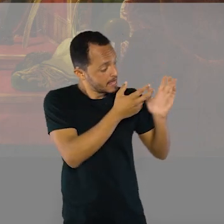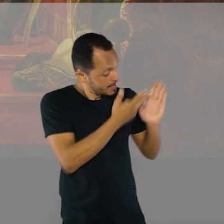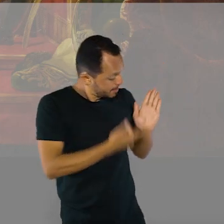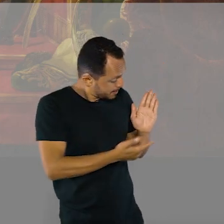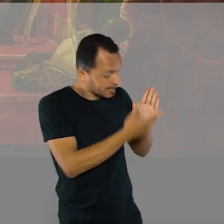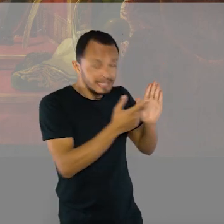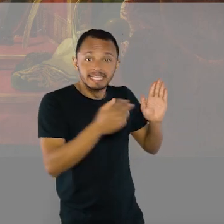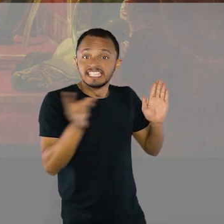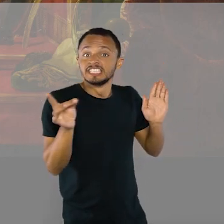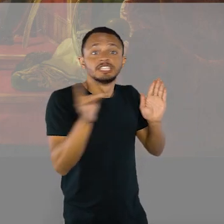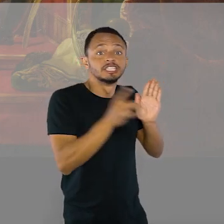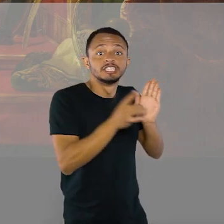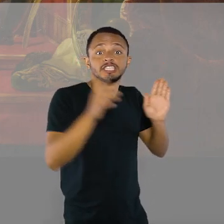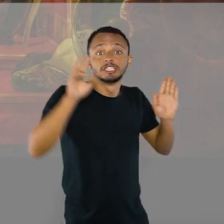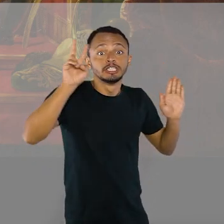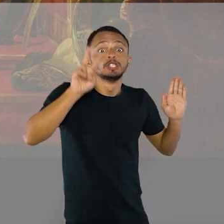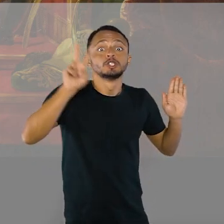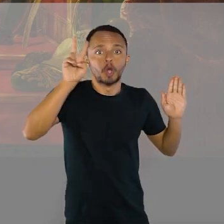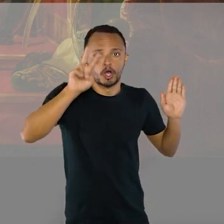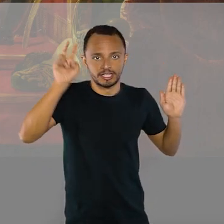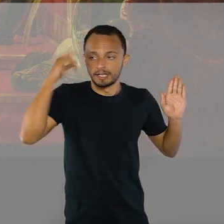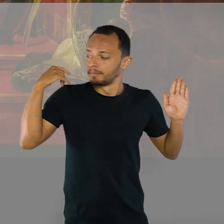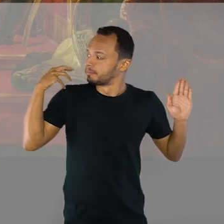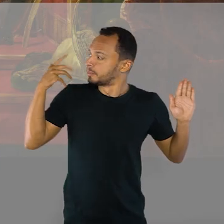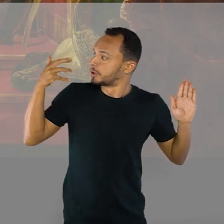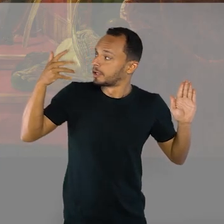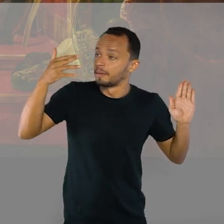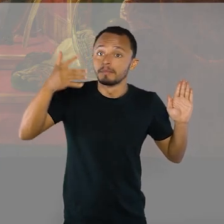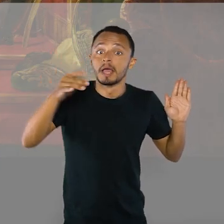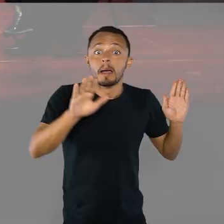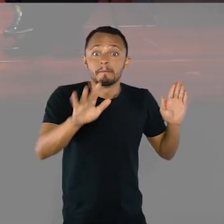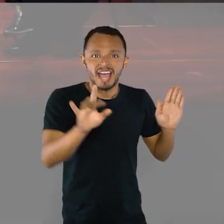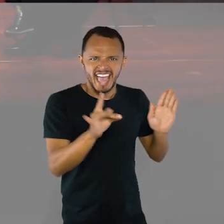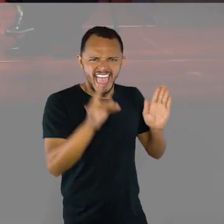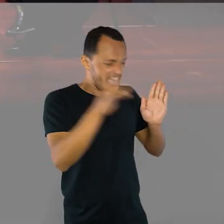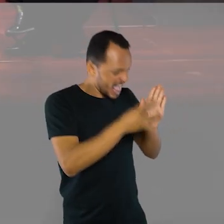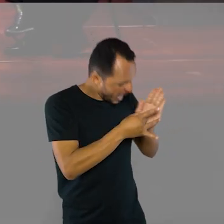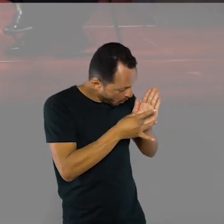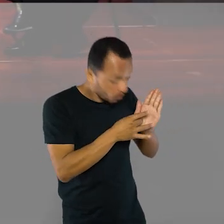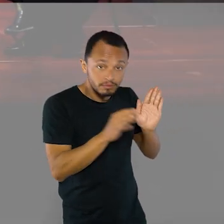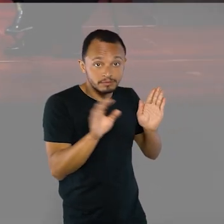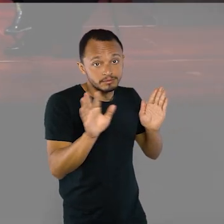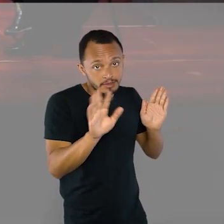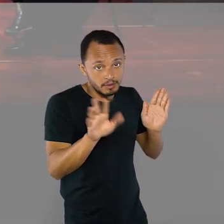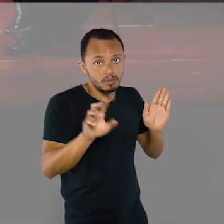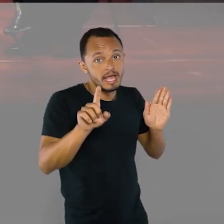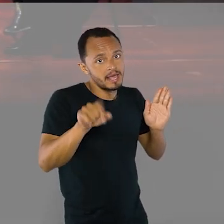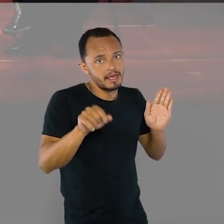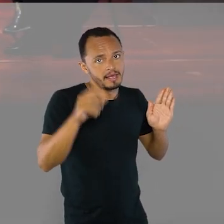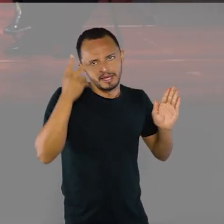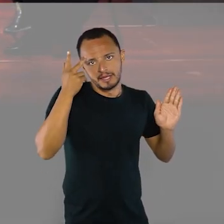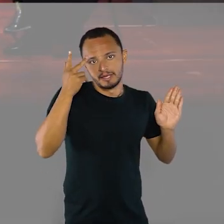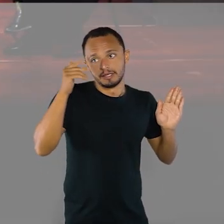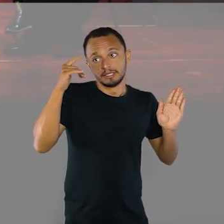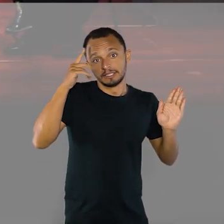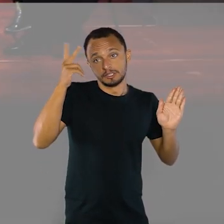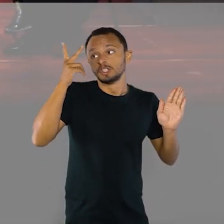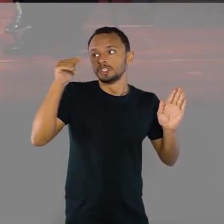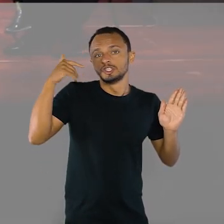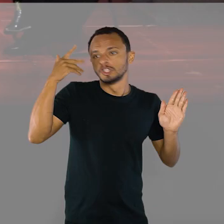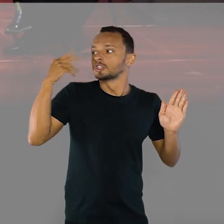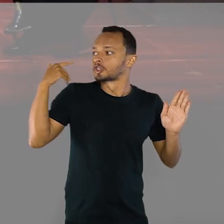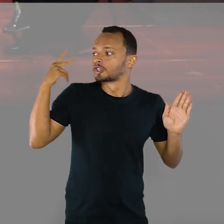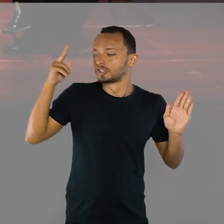ser verista, em ser real. Essa tela vocês podem reconhecer, nós poderíamos, não vamos fazer isso agora, cada um